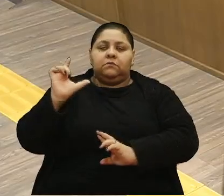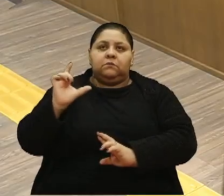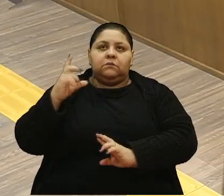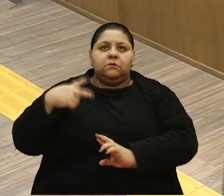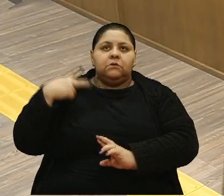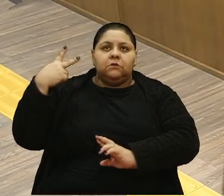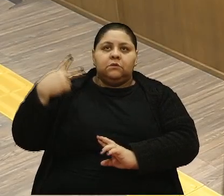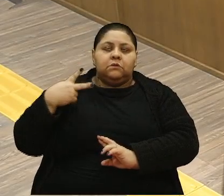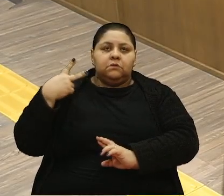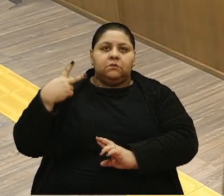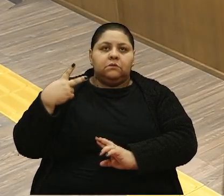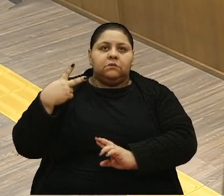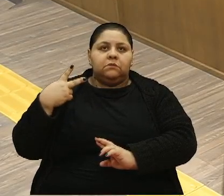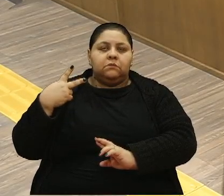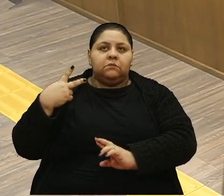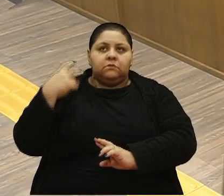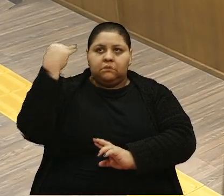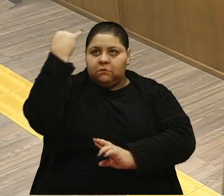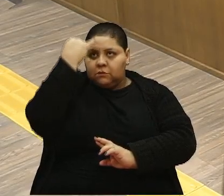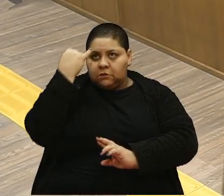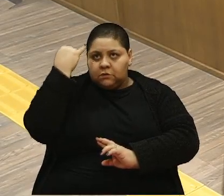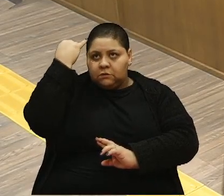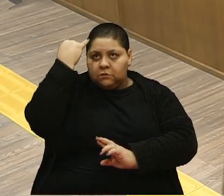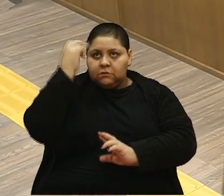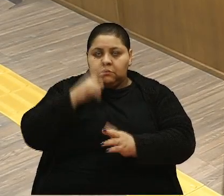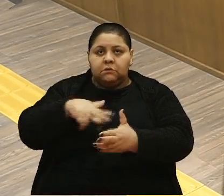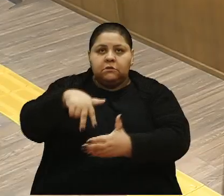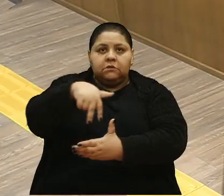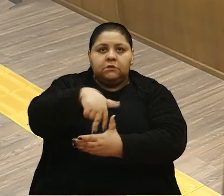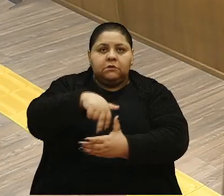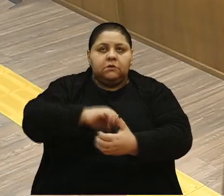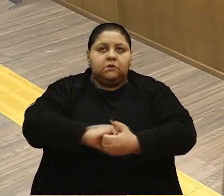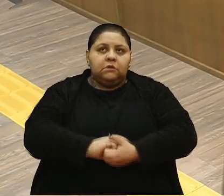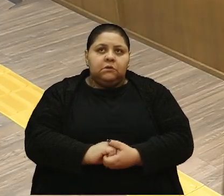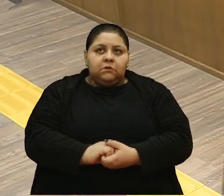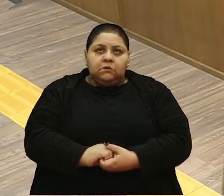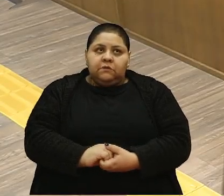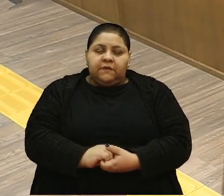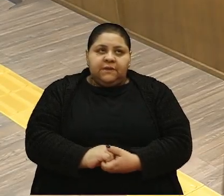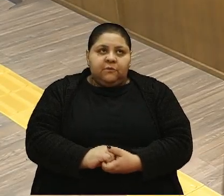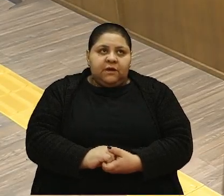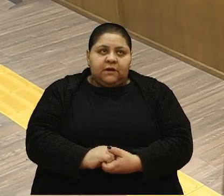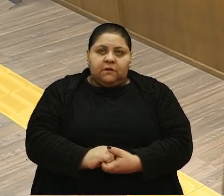Vereador Declaração de líder, José presidente. Pascoal D'Ambrós, da tribuna.